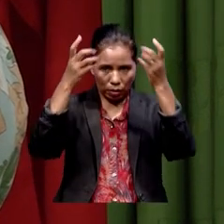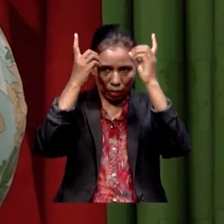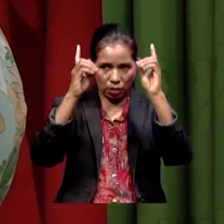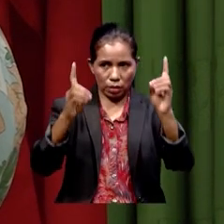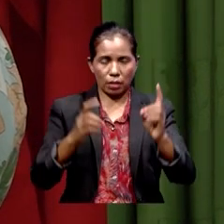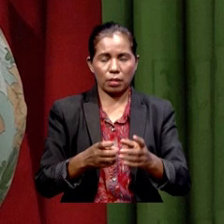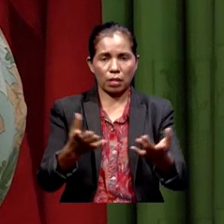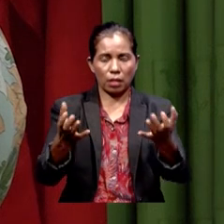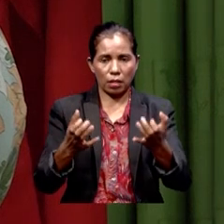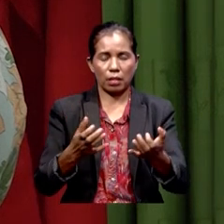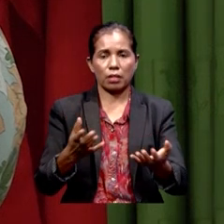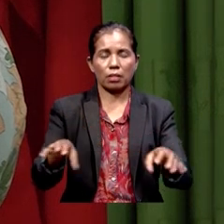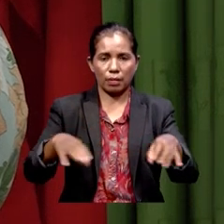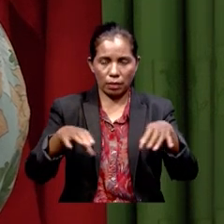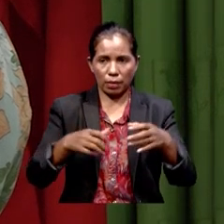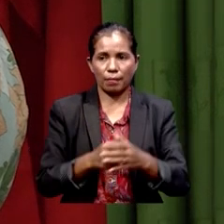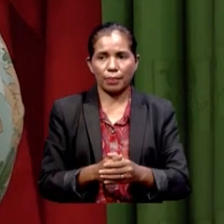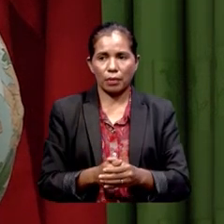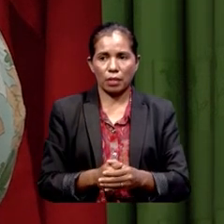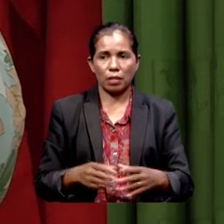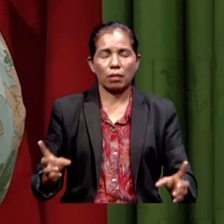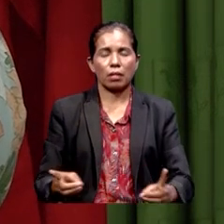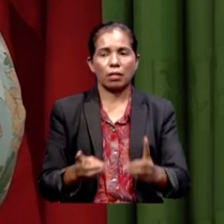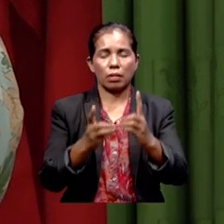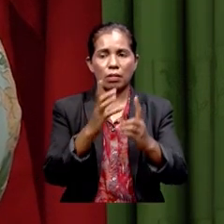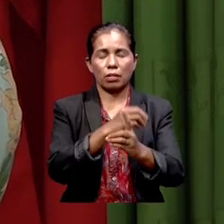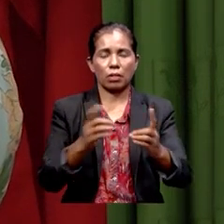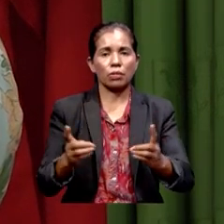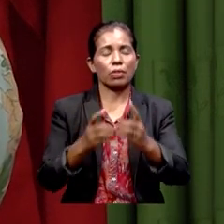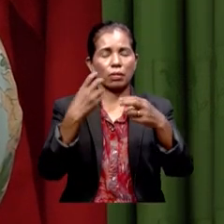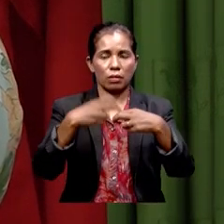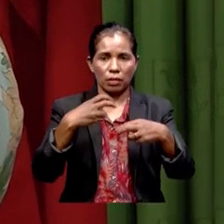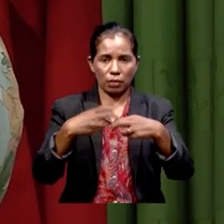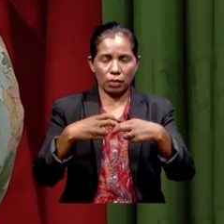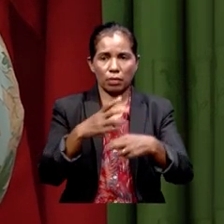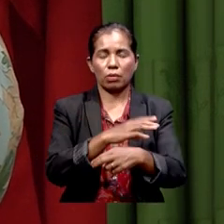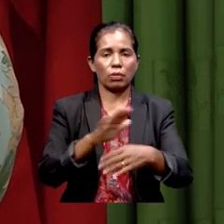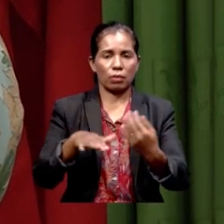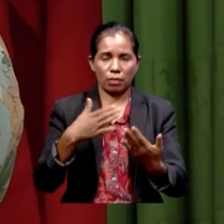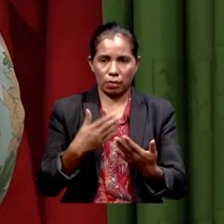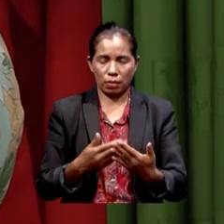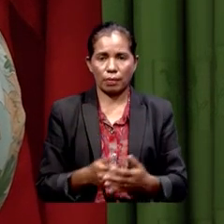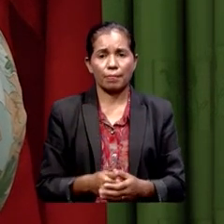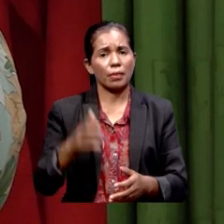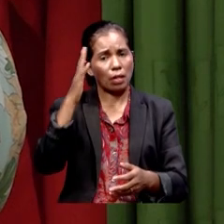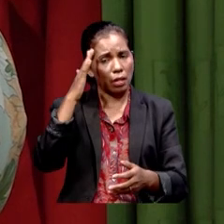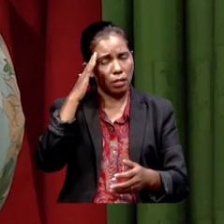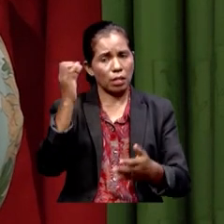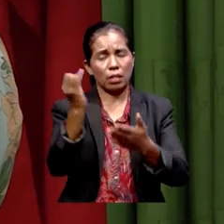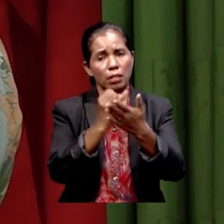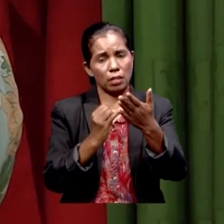a coragem não enfrenta desafios, não obstáculos. Atene